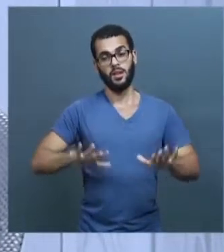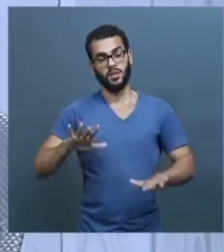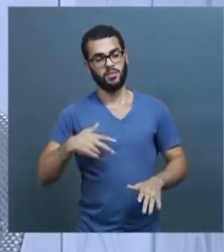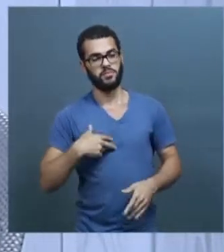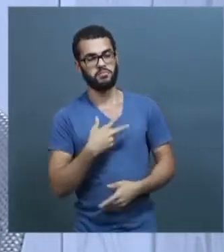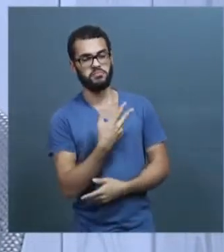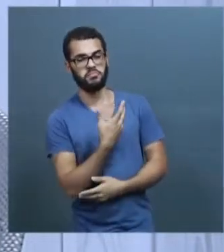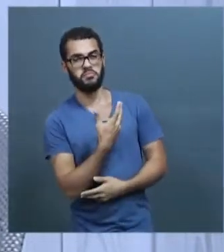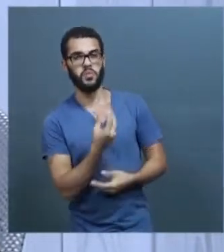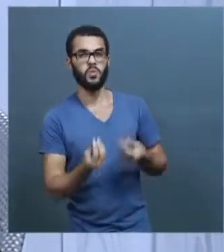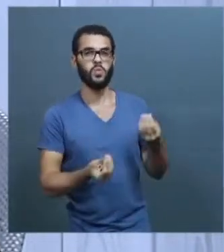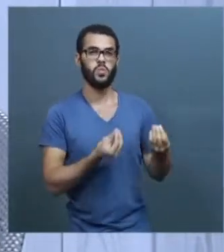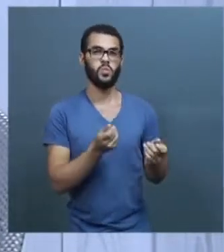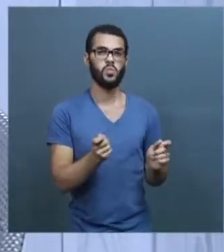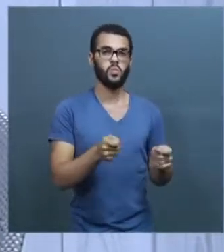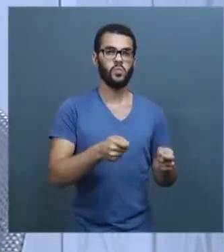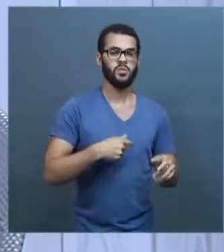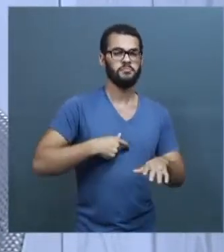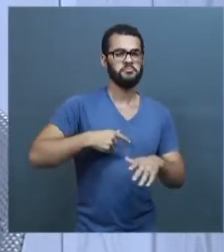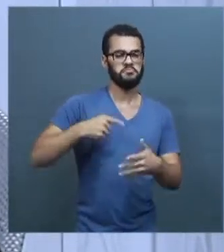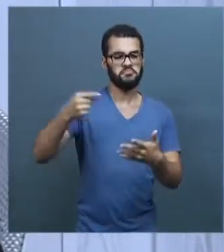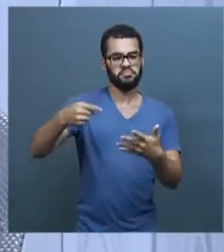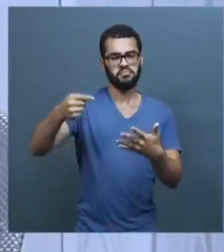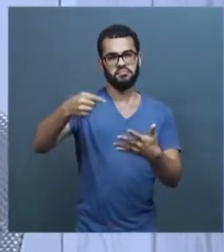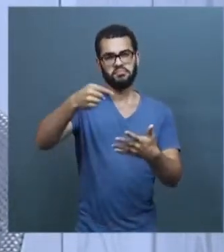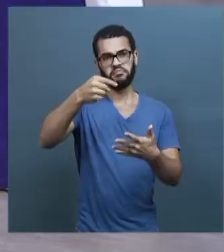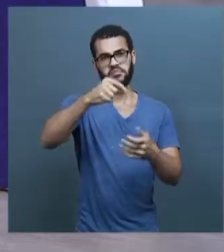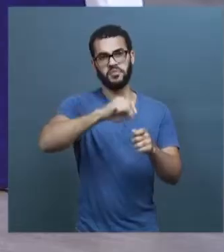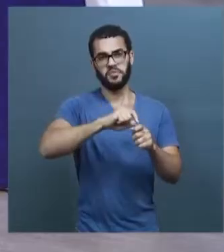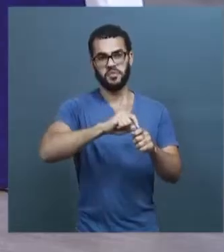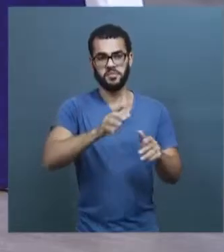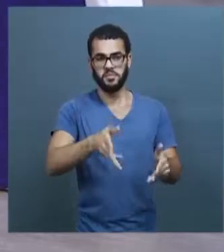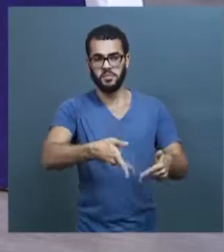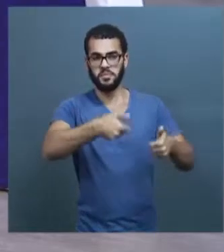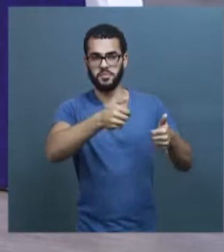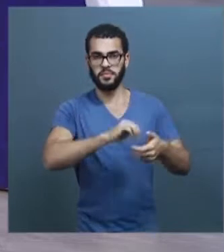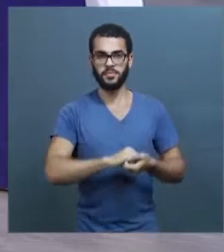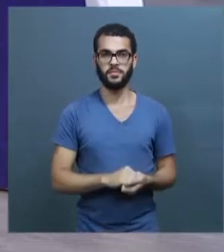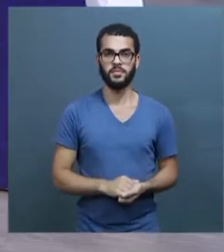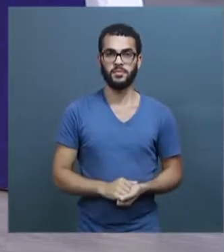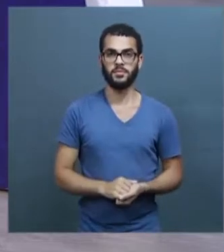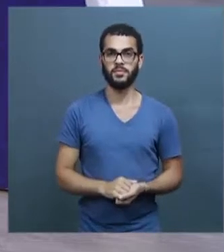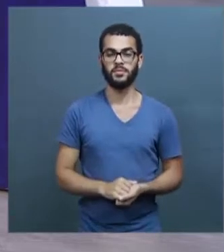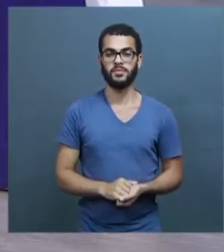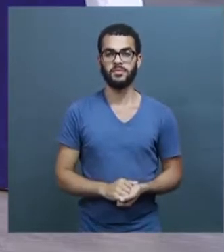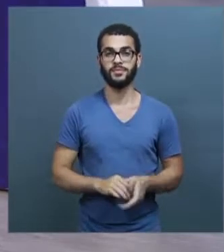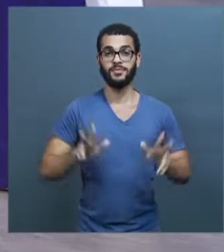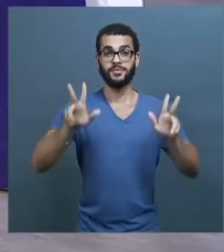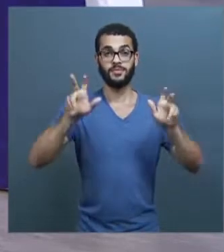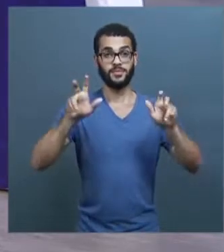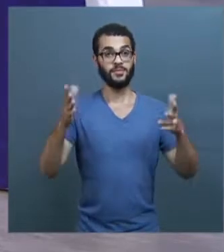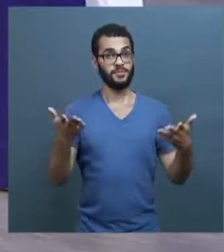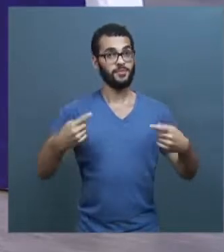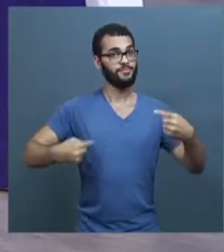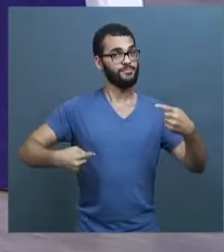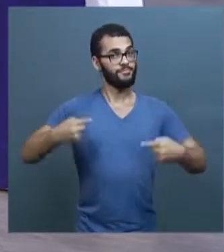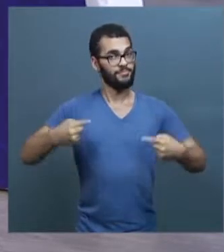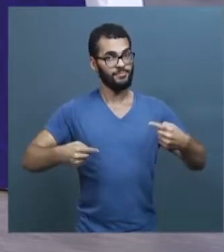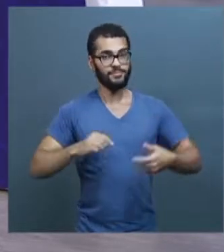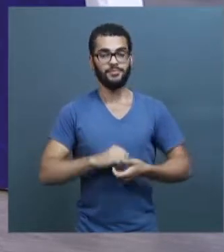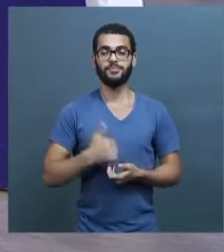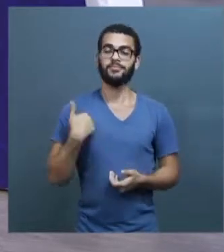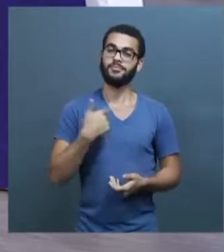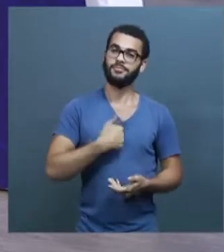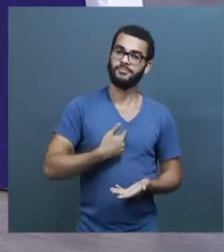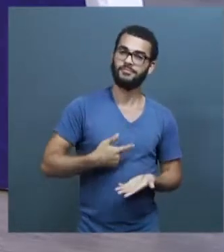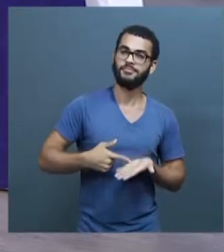as medidas necessárias junto aos envolvidos. E para falar sobre esse assunto hoje, convidamos para o Jornal da